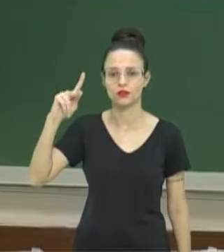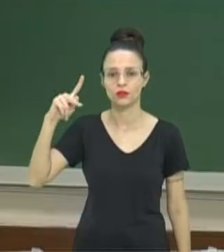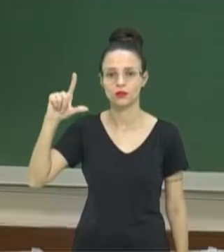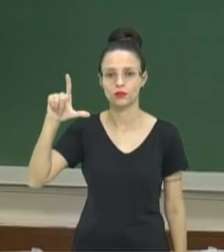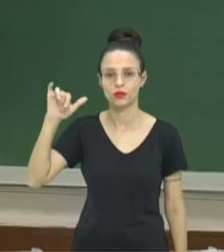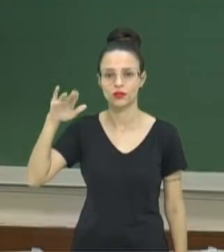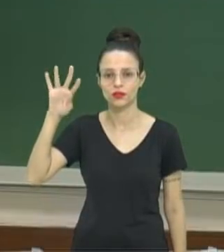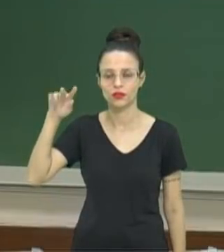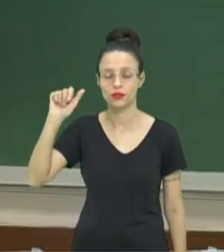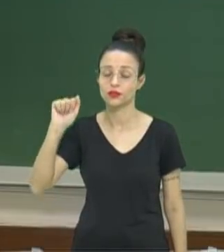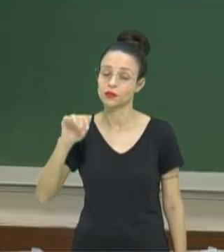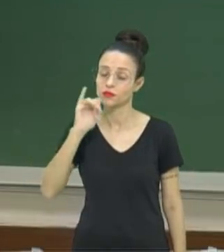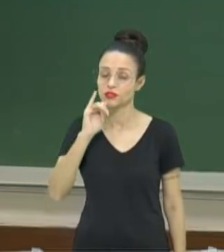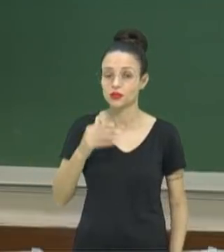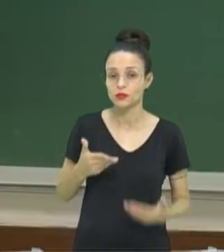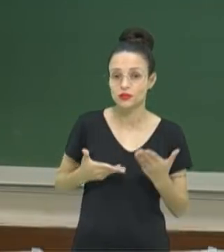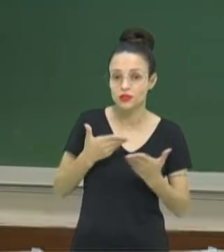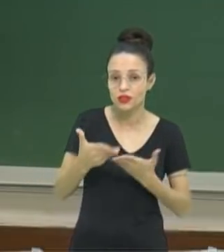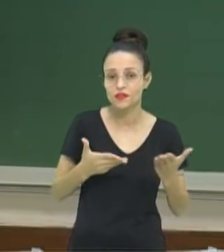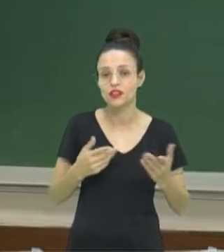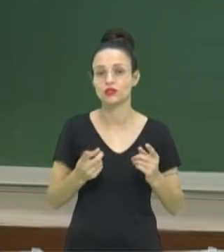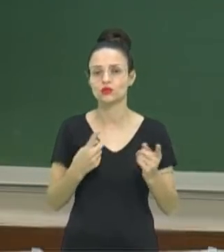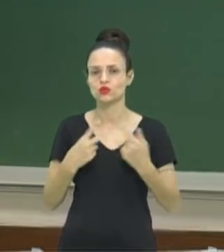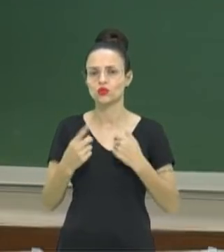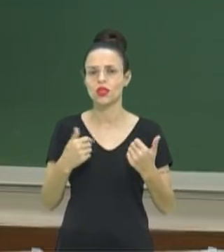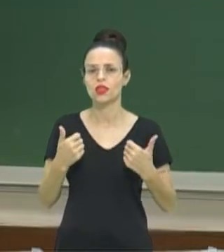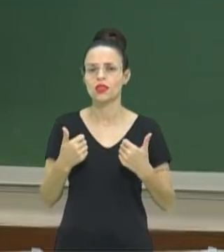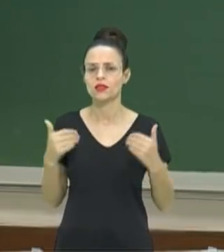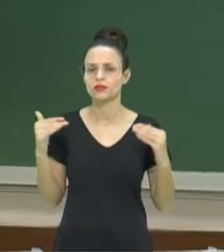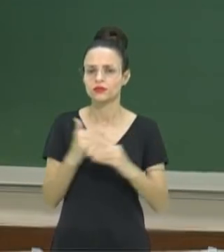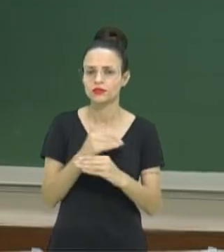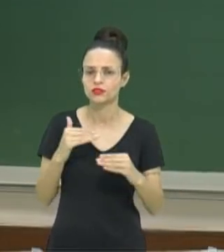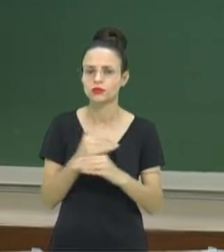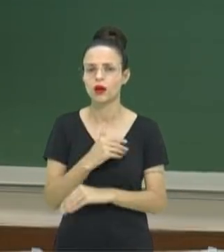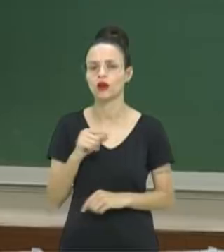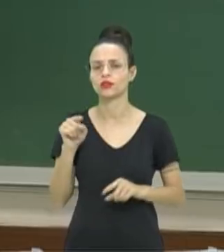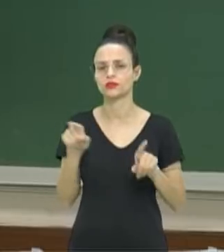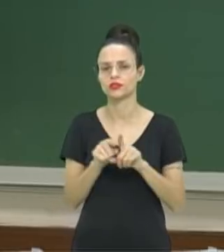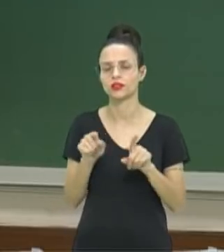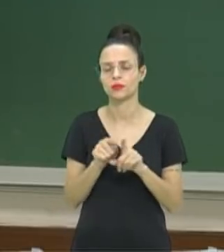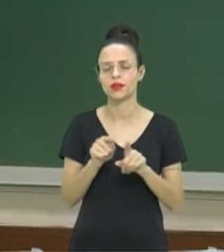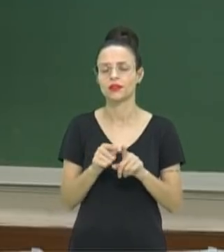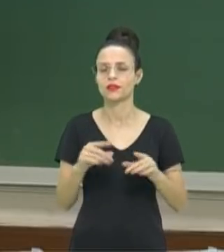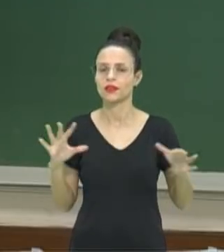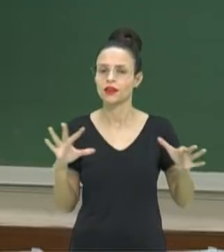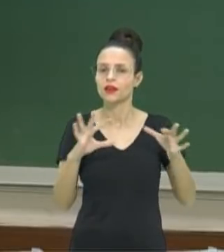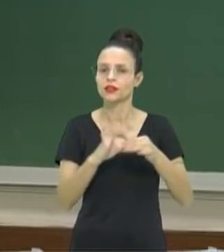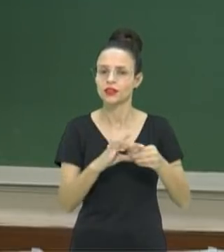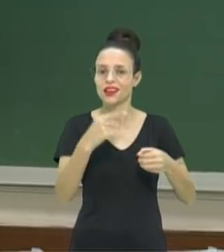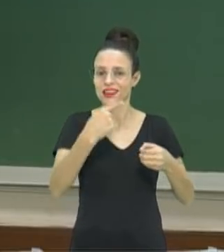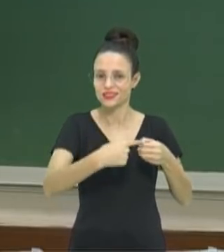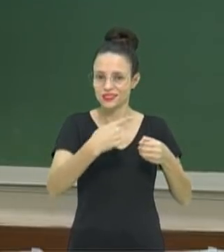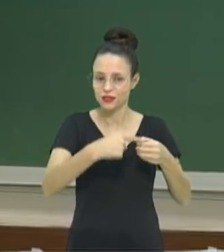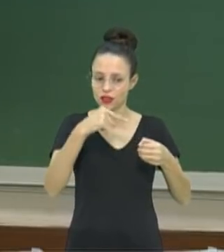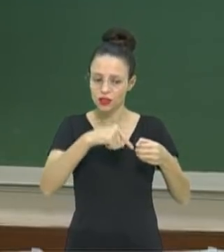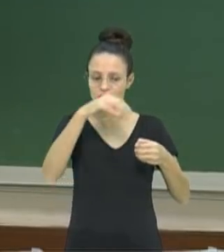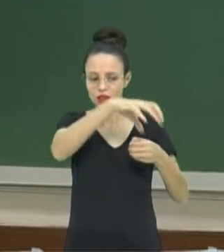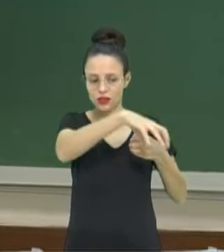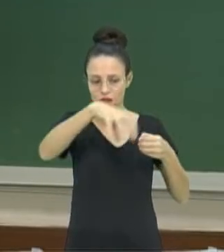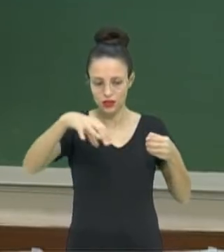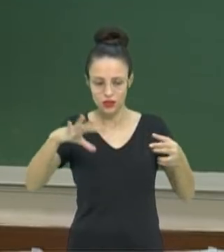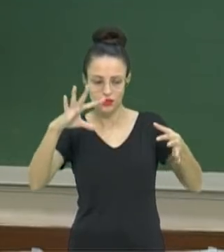tem alguns serviços como transporte, algumas atividades que são conversadas entre a metrópole e a